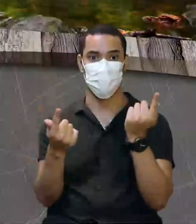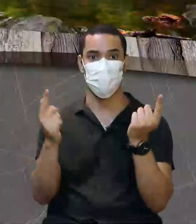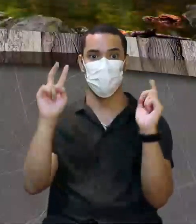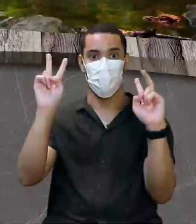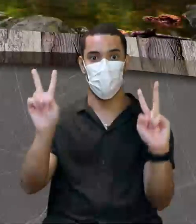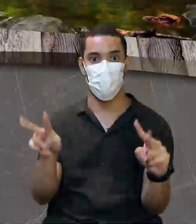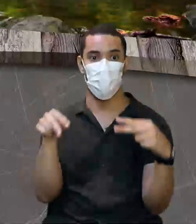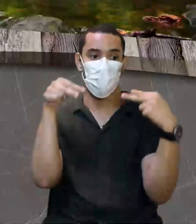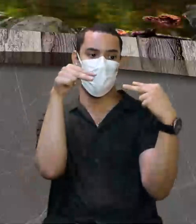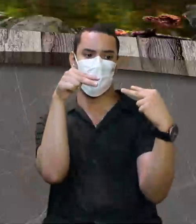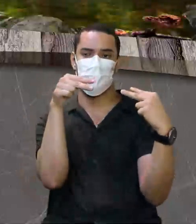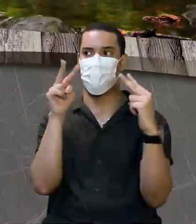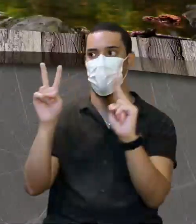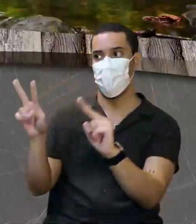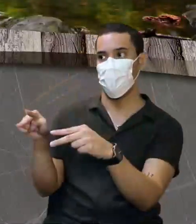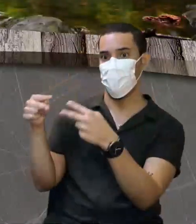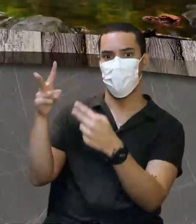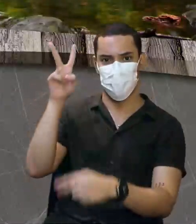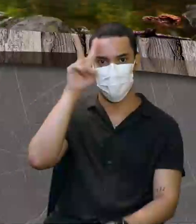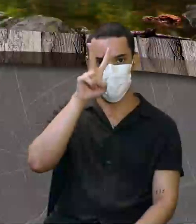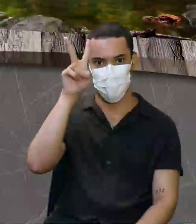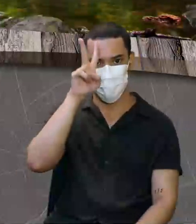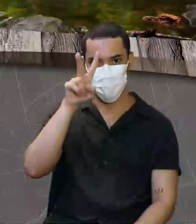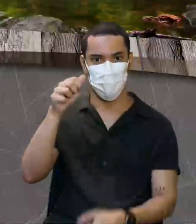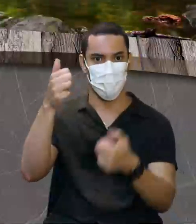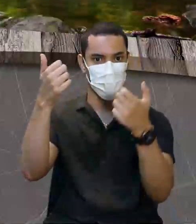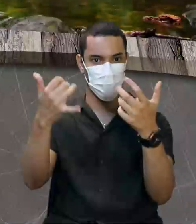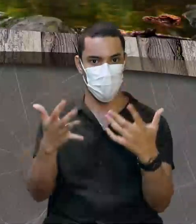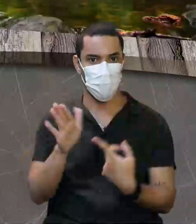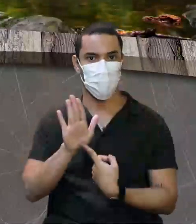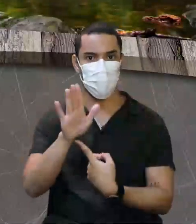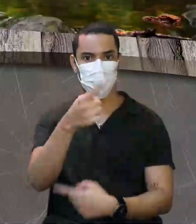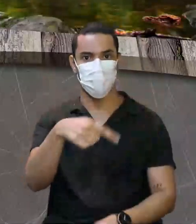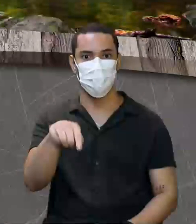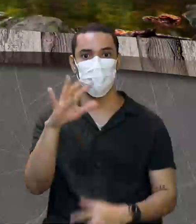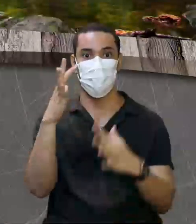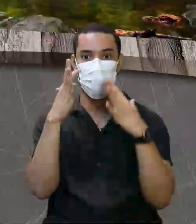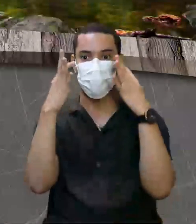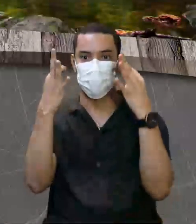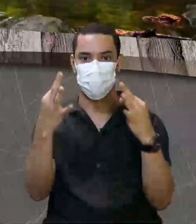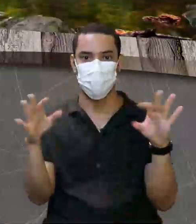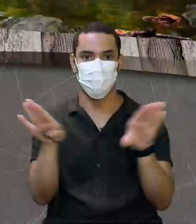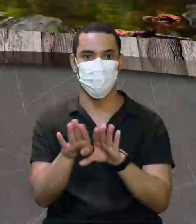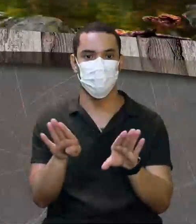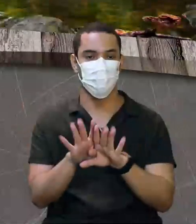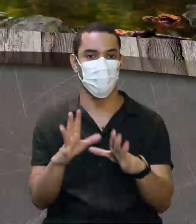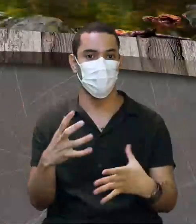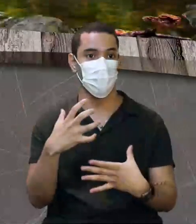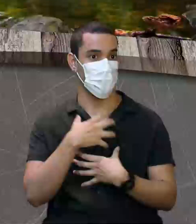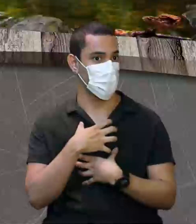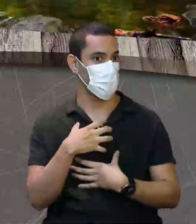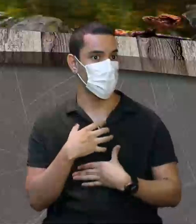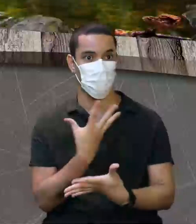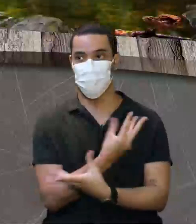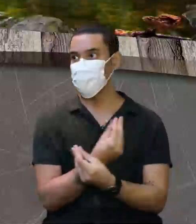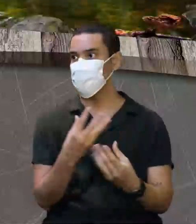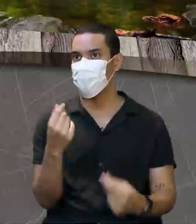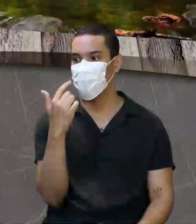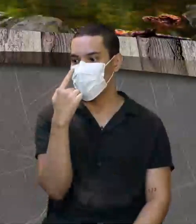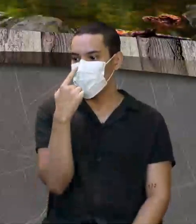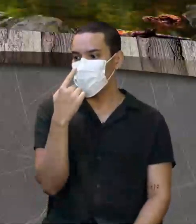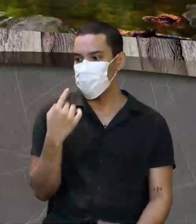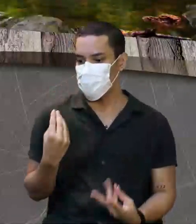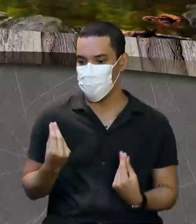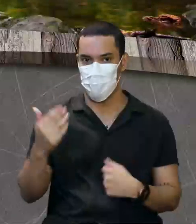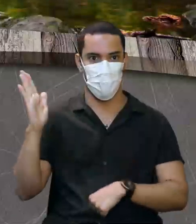a gente mostrou para vocês, aqueles olhares, aquele olhar concentrado, a atenção, os sentidos deles eram muito mais aguçados